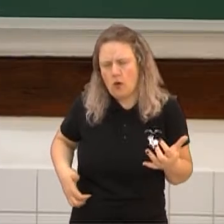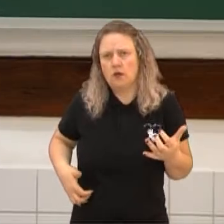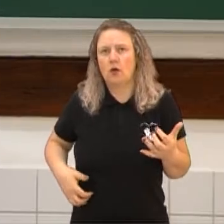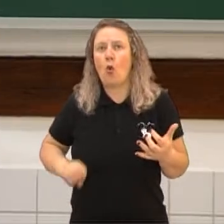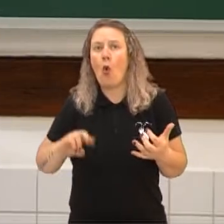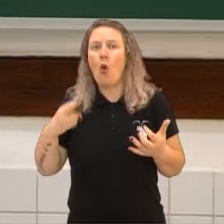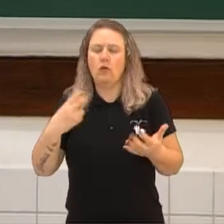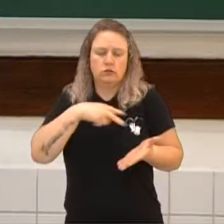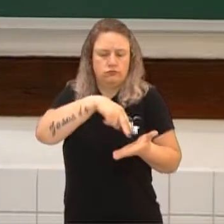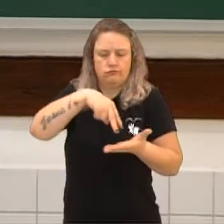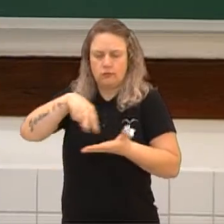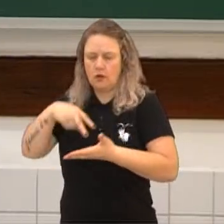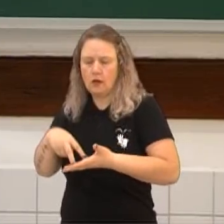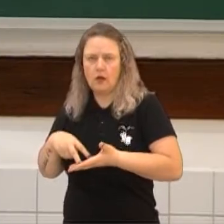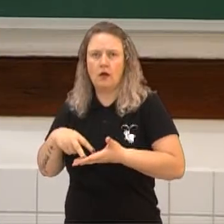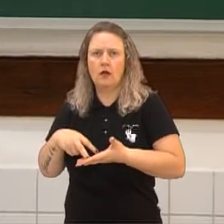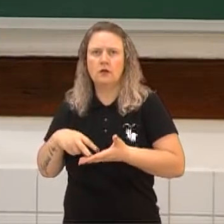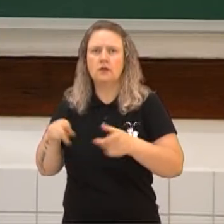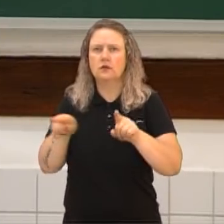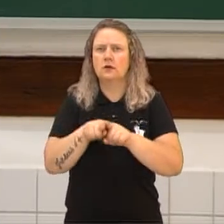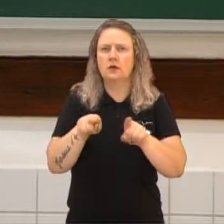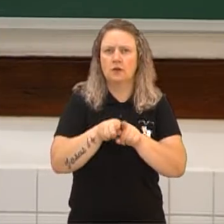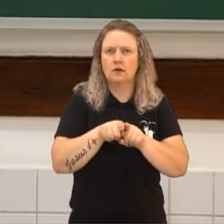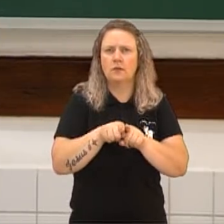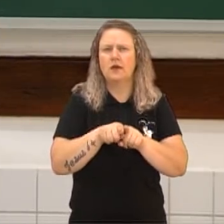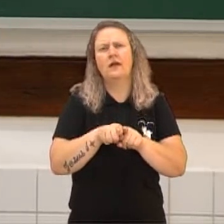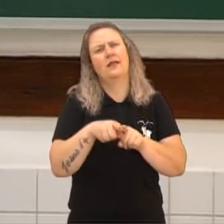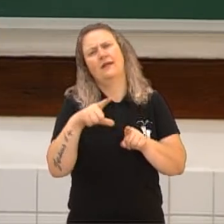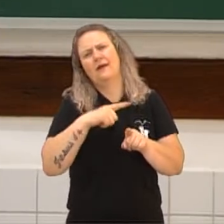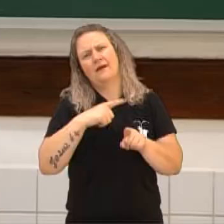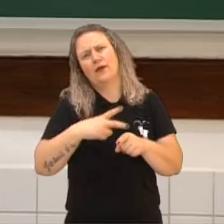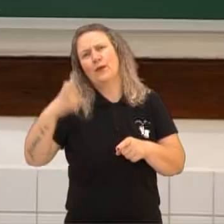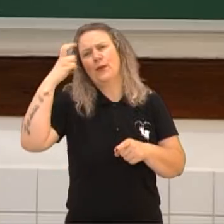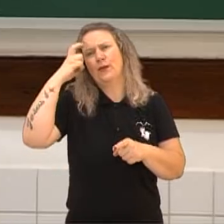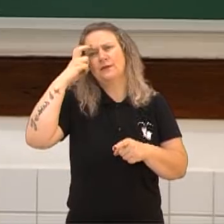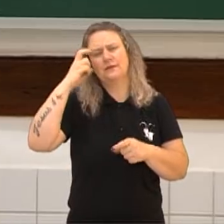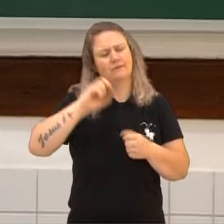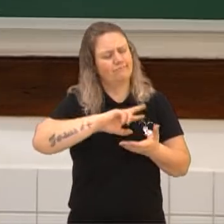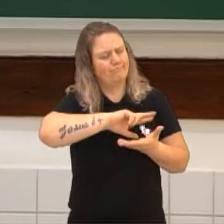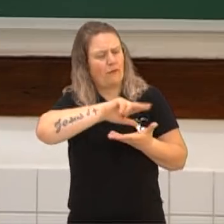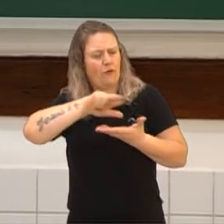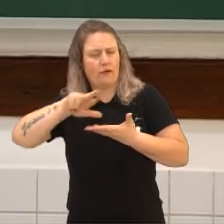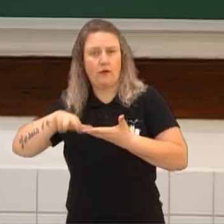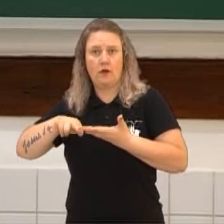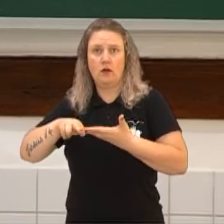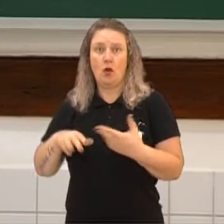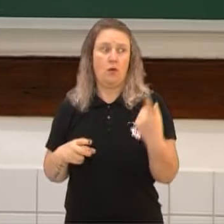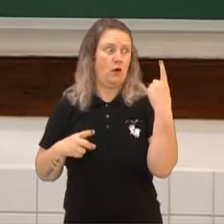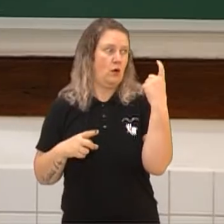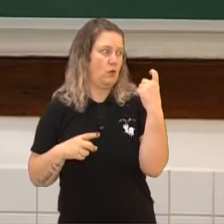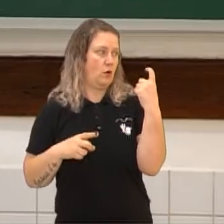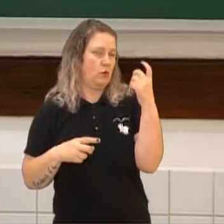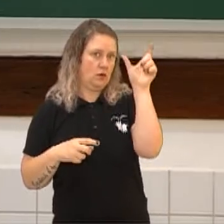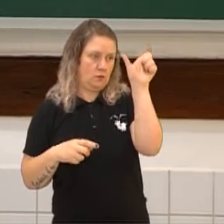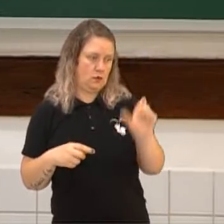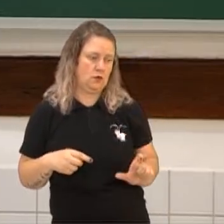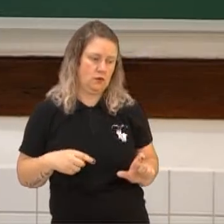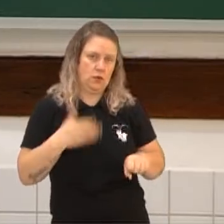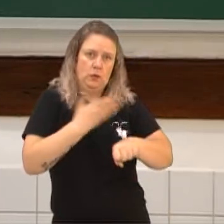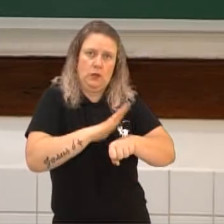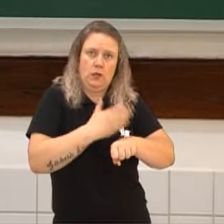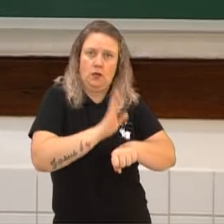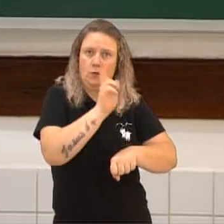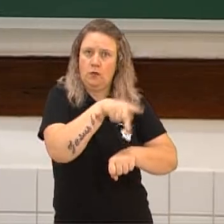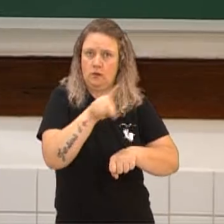né? Dentro de uma roda de capoeira, e assim vai, né? Não é uma pessoa que é especificamente treinada para ser professor,